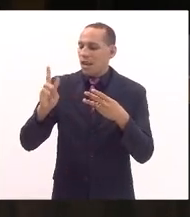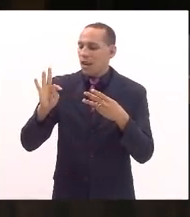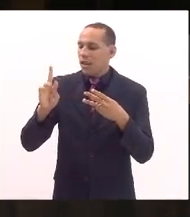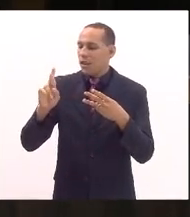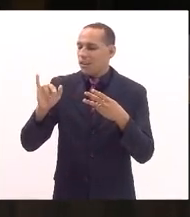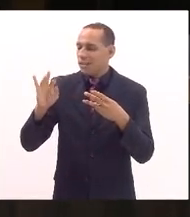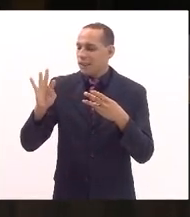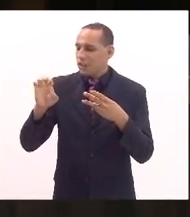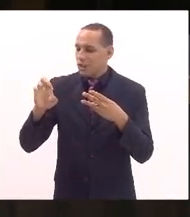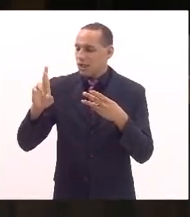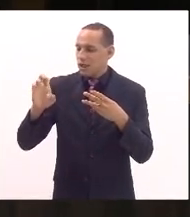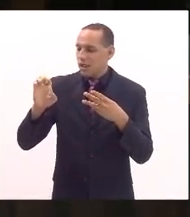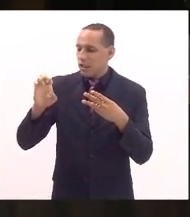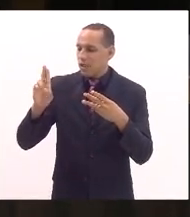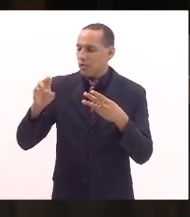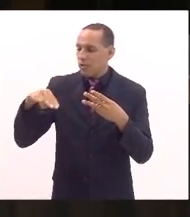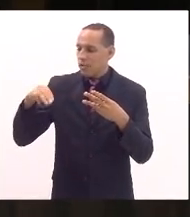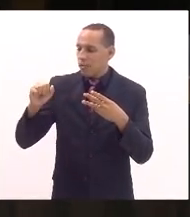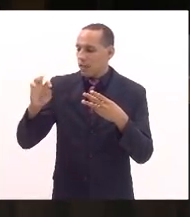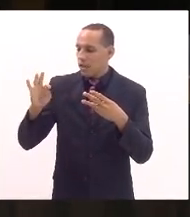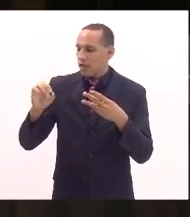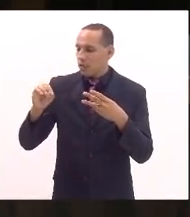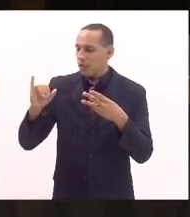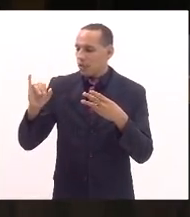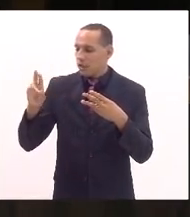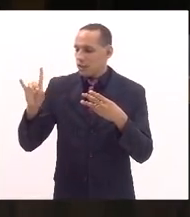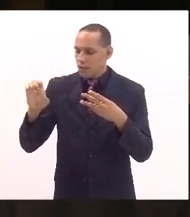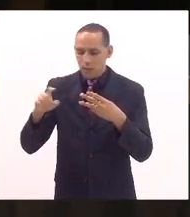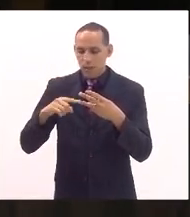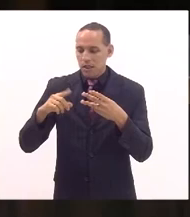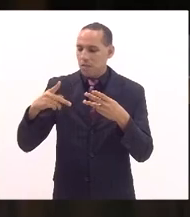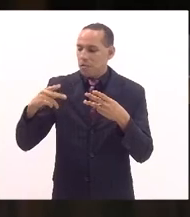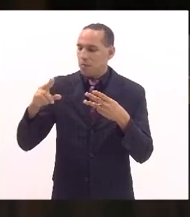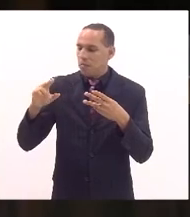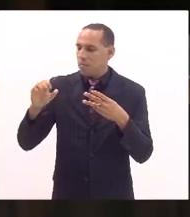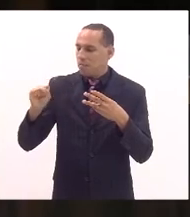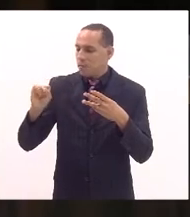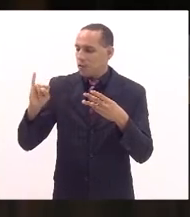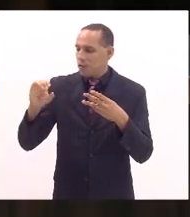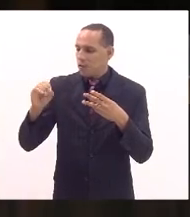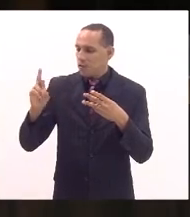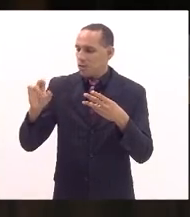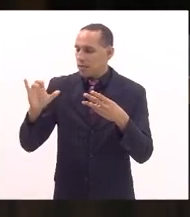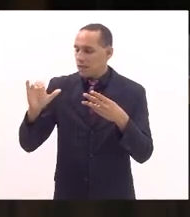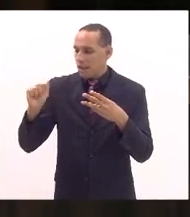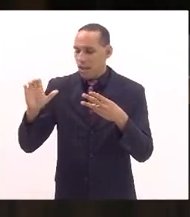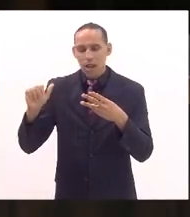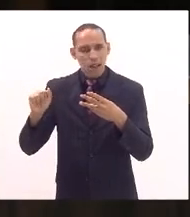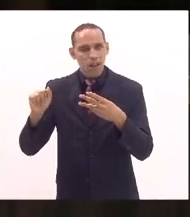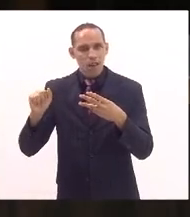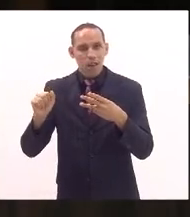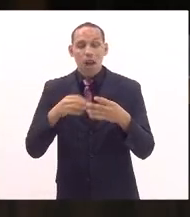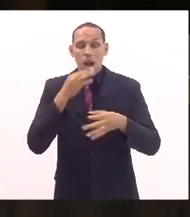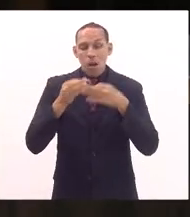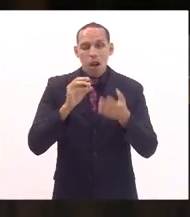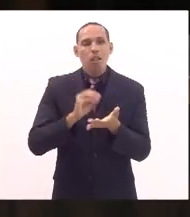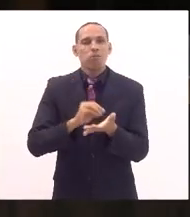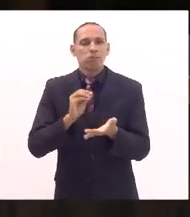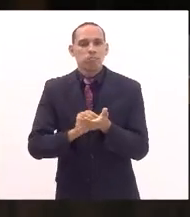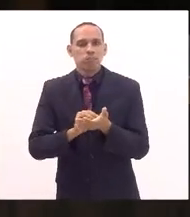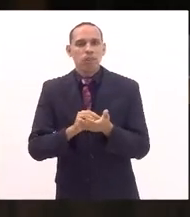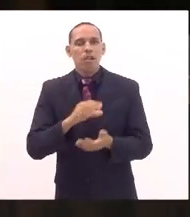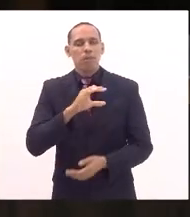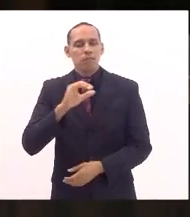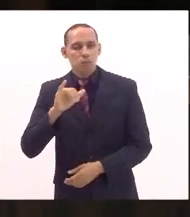sobre a Zika a categoria da pessoa com deficiência física pareceres da comissão de concessão se pela condicionalidade pessoa